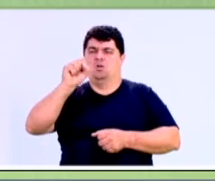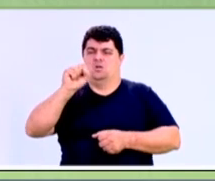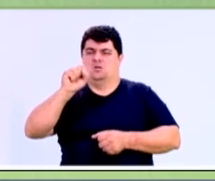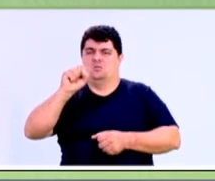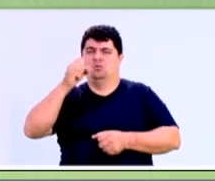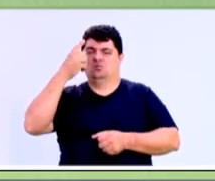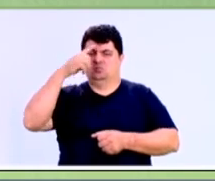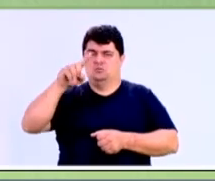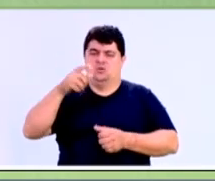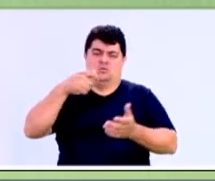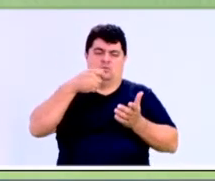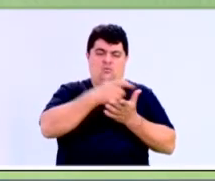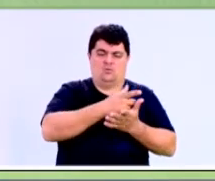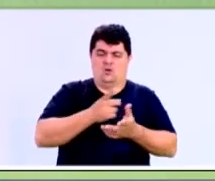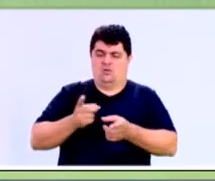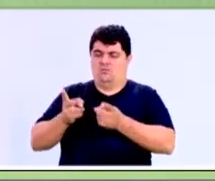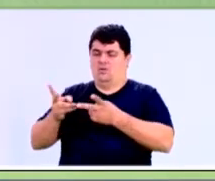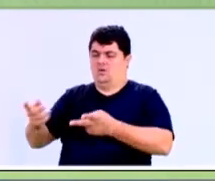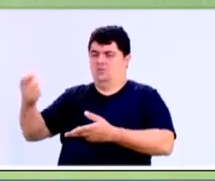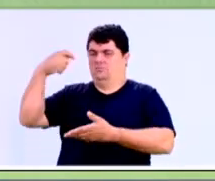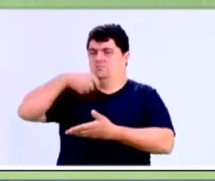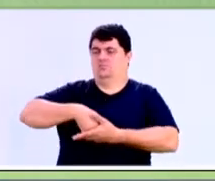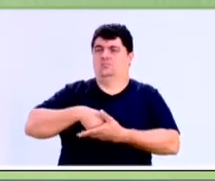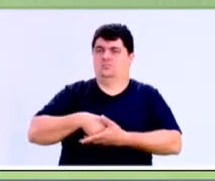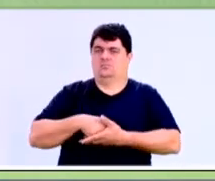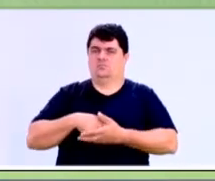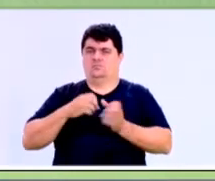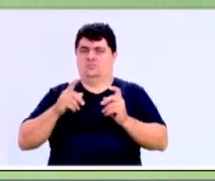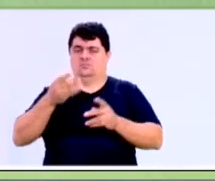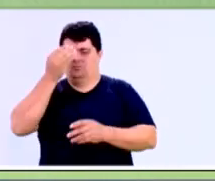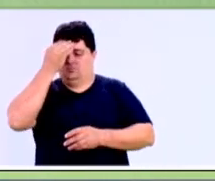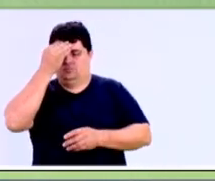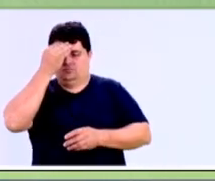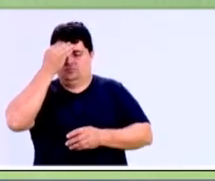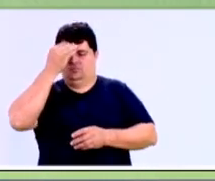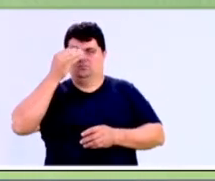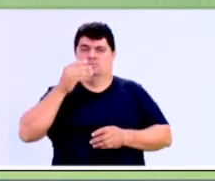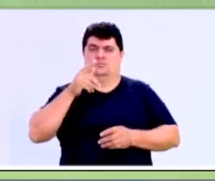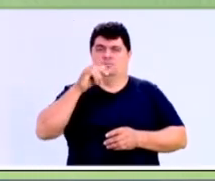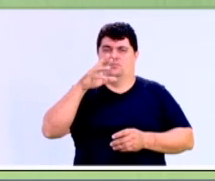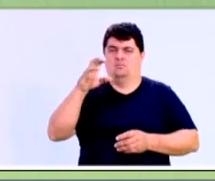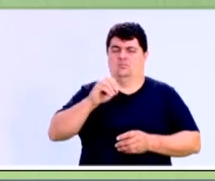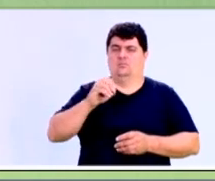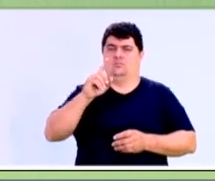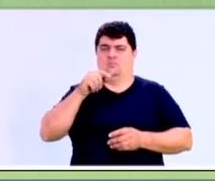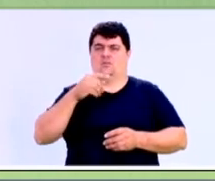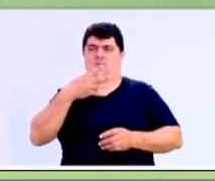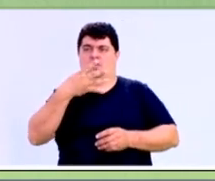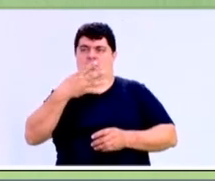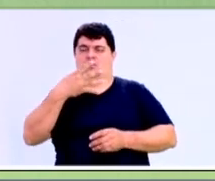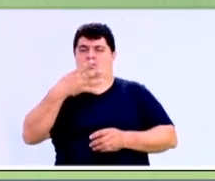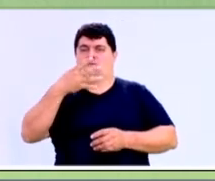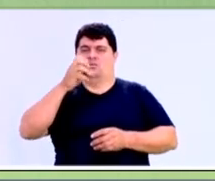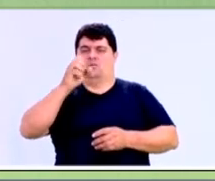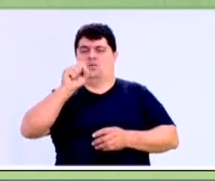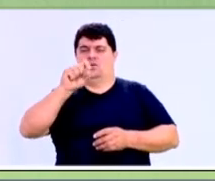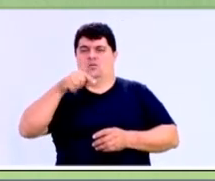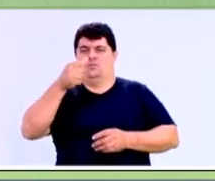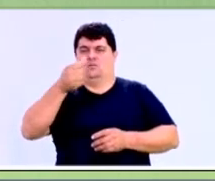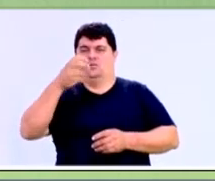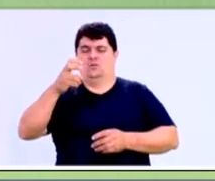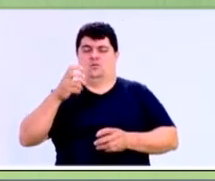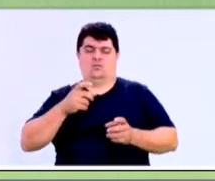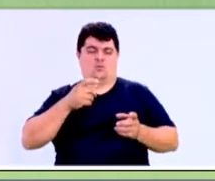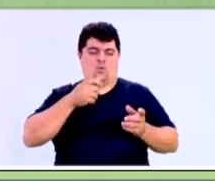para comprar, vender e receber. Fixado? Esse é o nosso prazo, 48,65 dias para comprar,